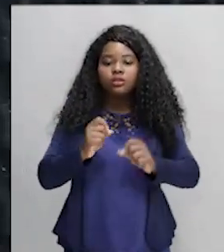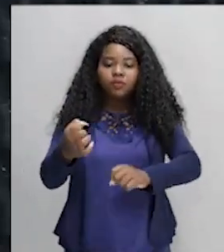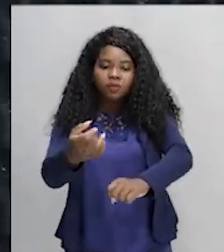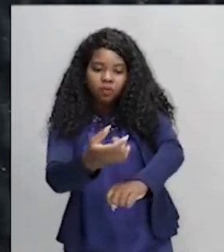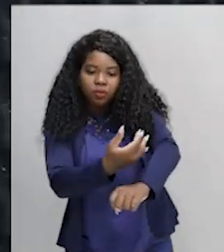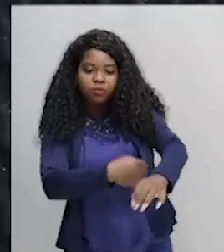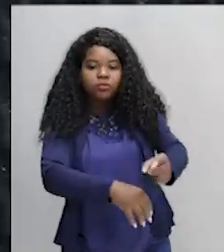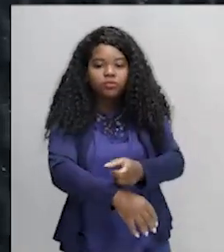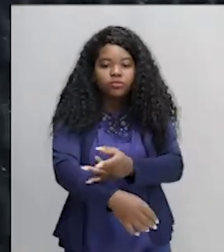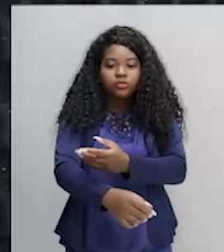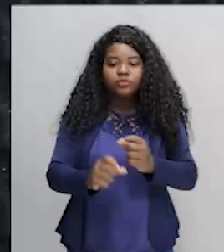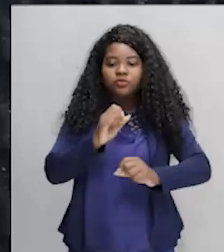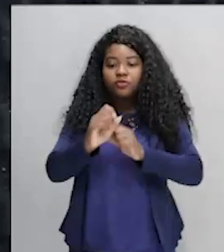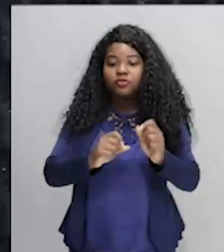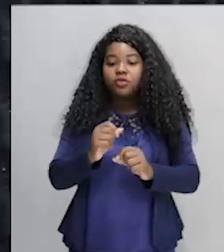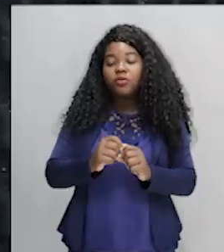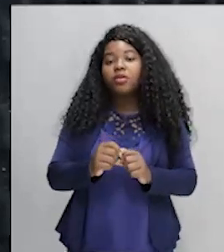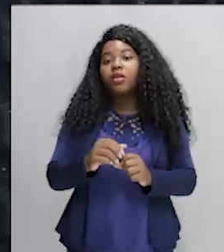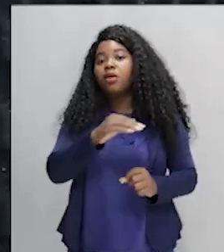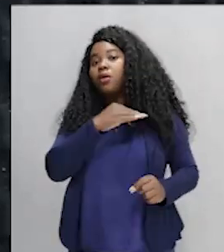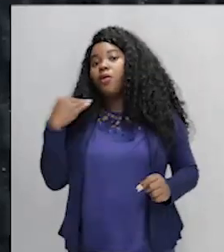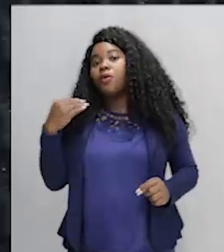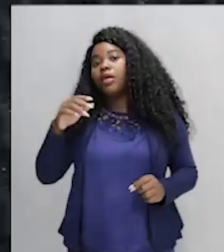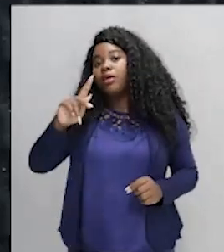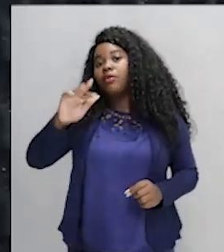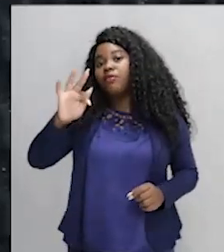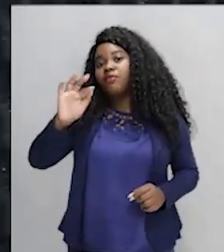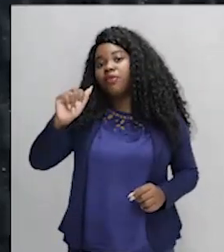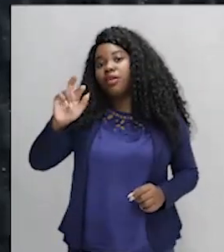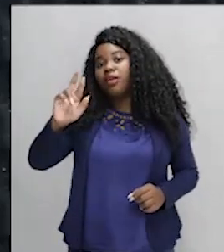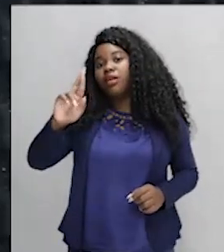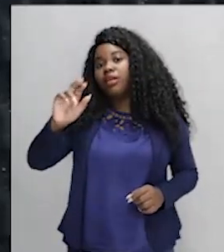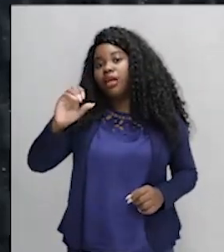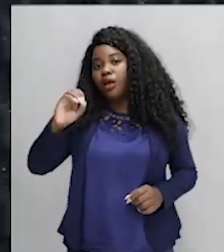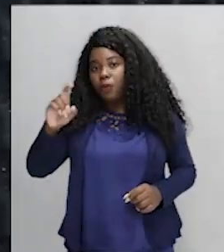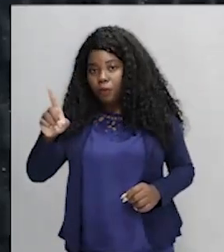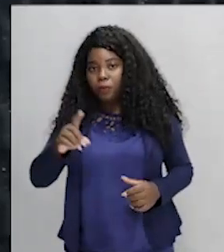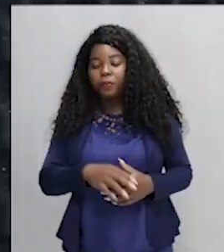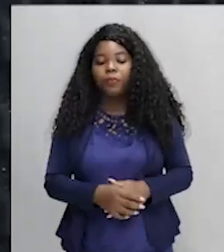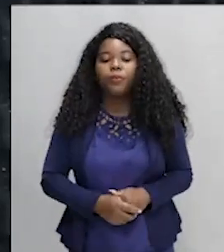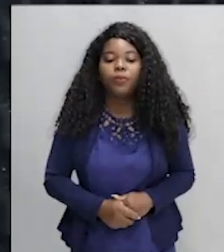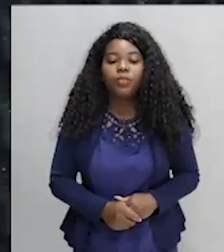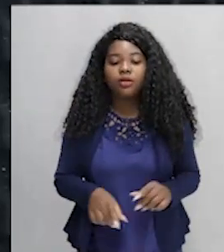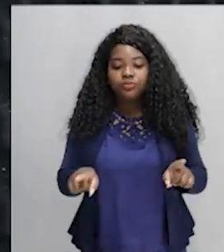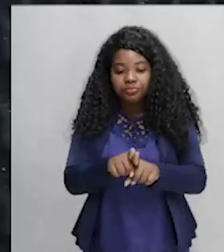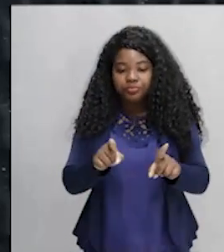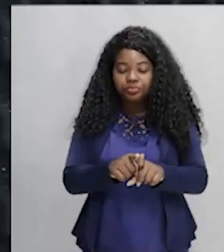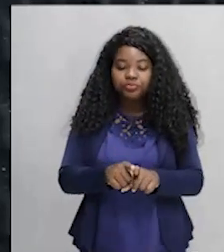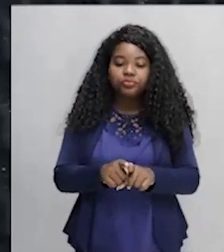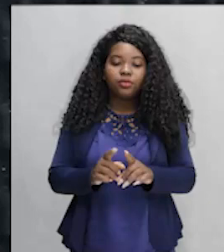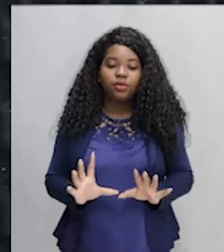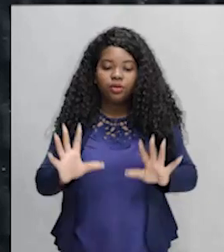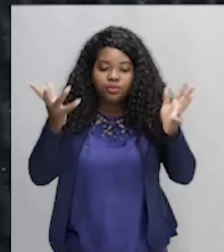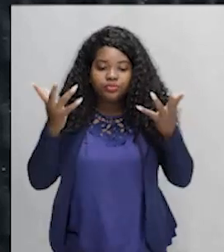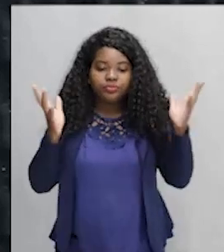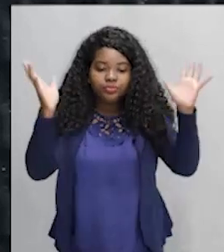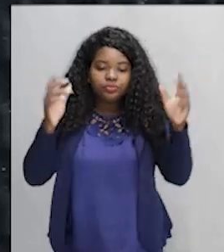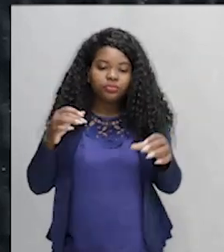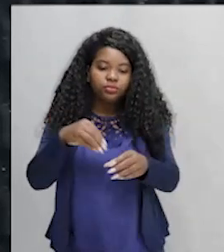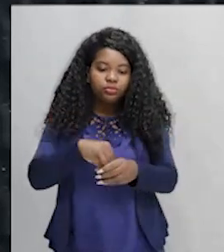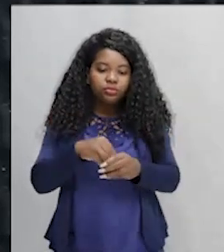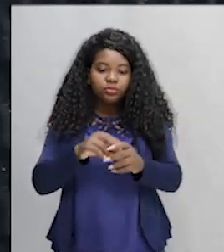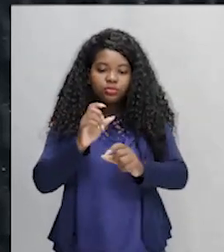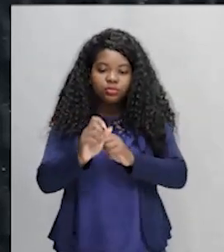enterro faraônico. Né? A outra que acontecia eram as manifestações teatrais dentro das cortes egípcias, onde